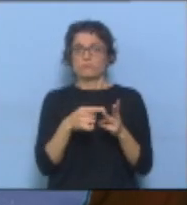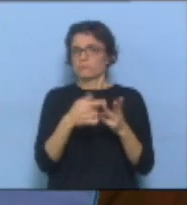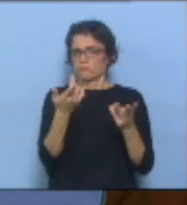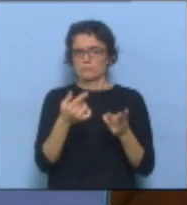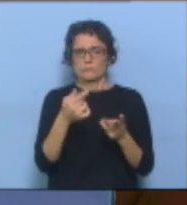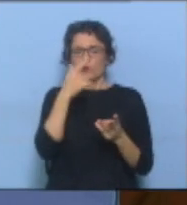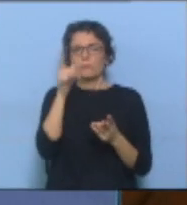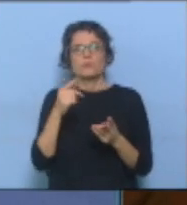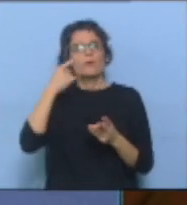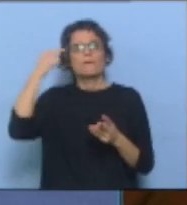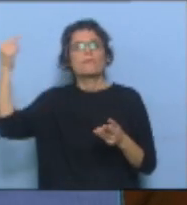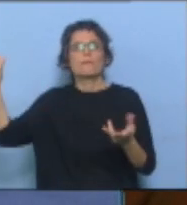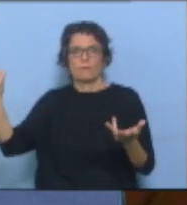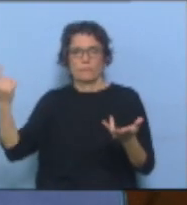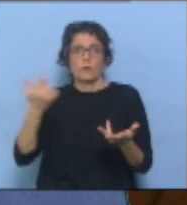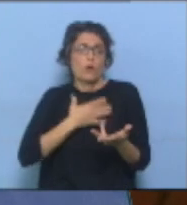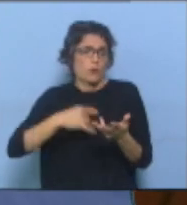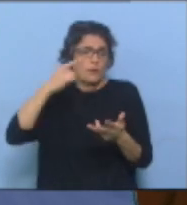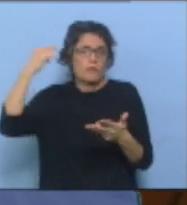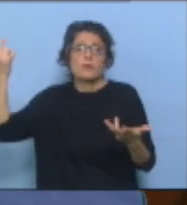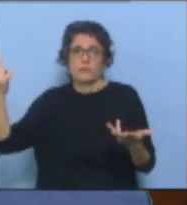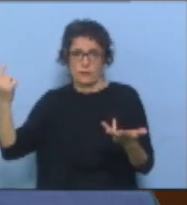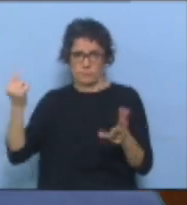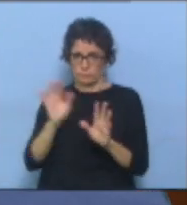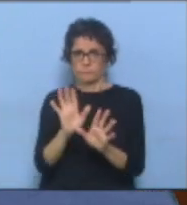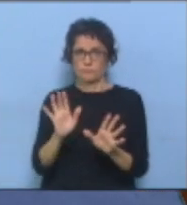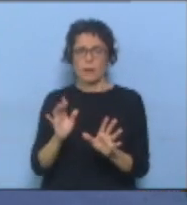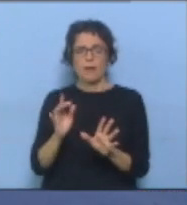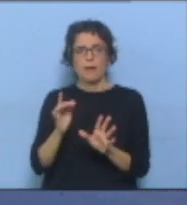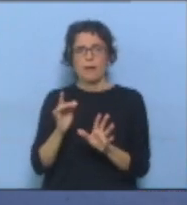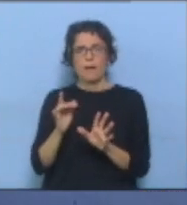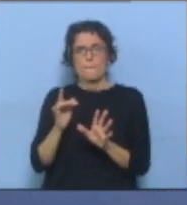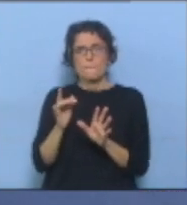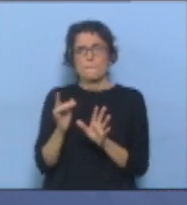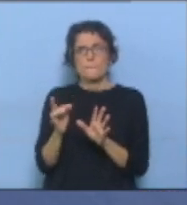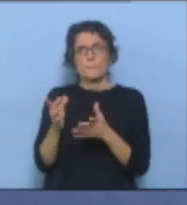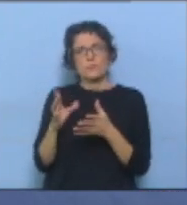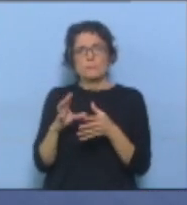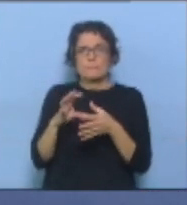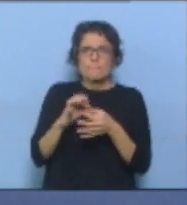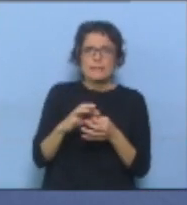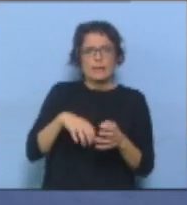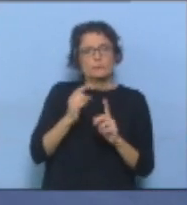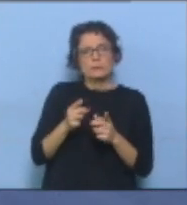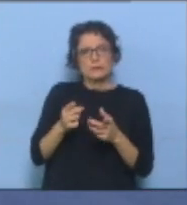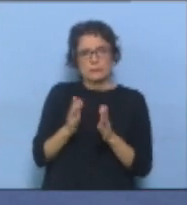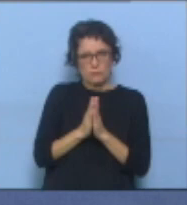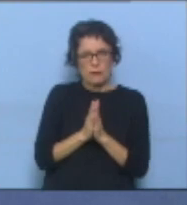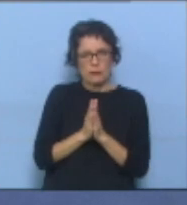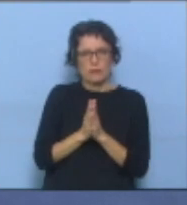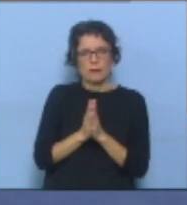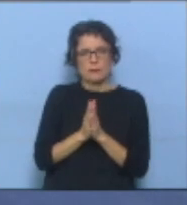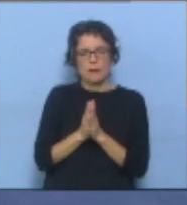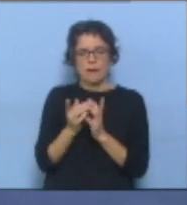viajar e de repente, isso tem mais a ver com o sentido de igreja, uma pessoa viajar e de repente há ali